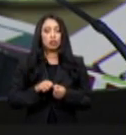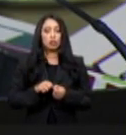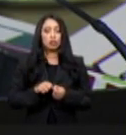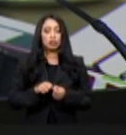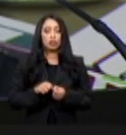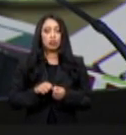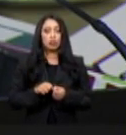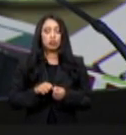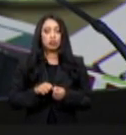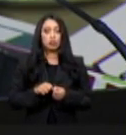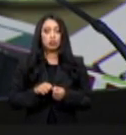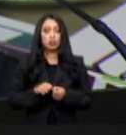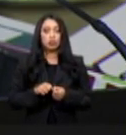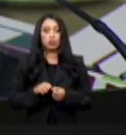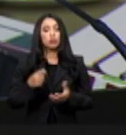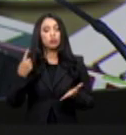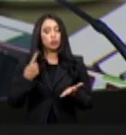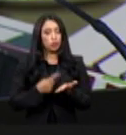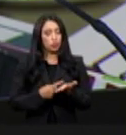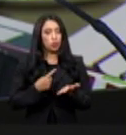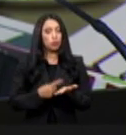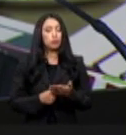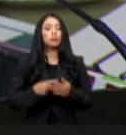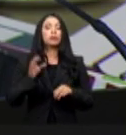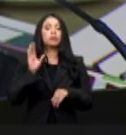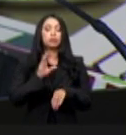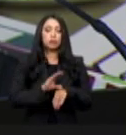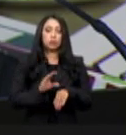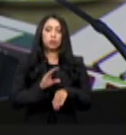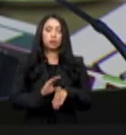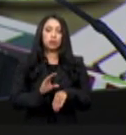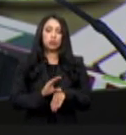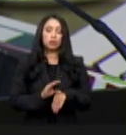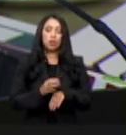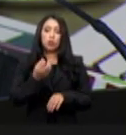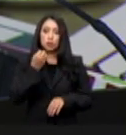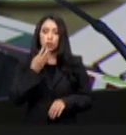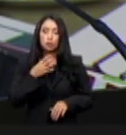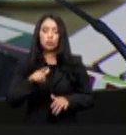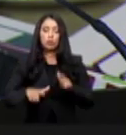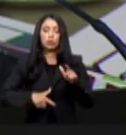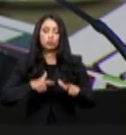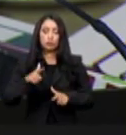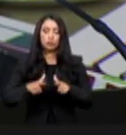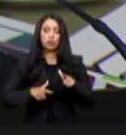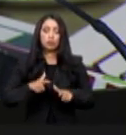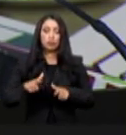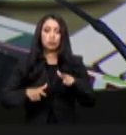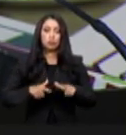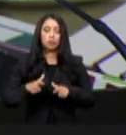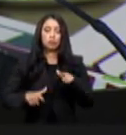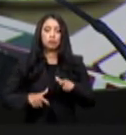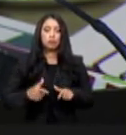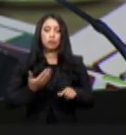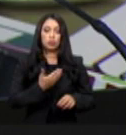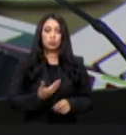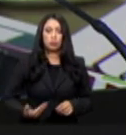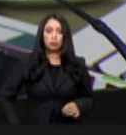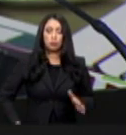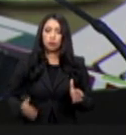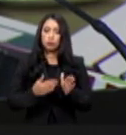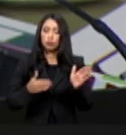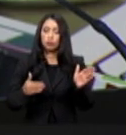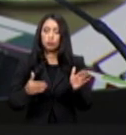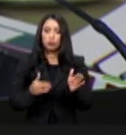fins do compromisso constitucional de boa prestação de serviços públicos, como é determinada a todos os órgãos.